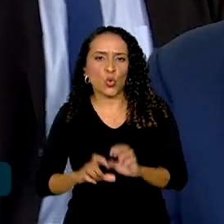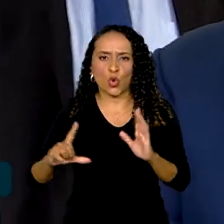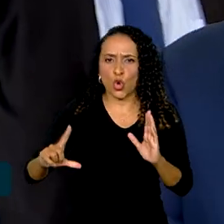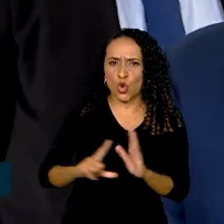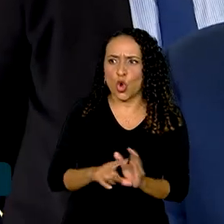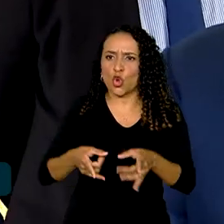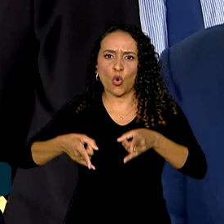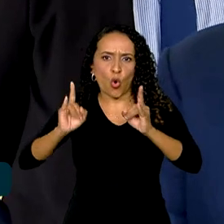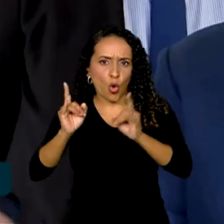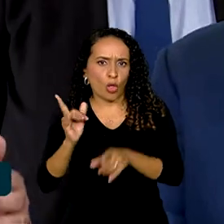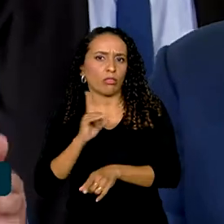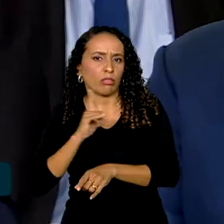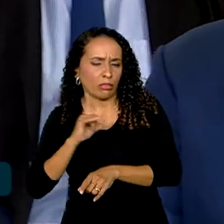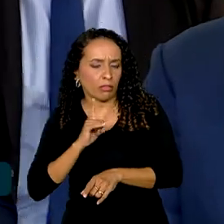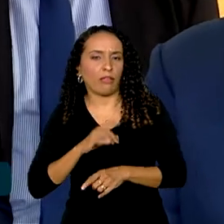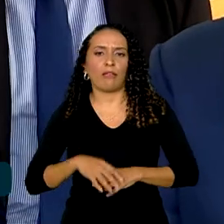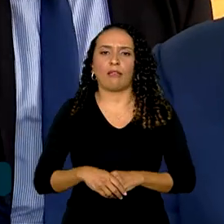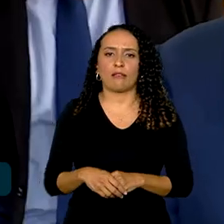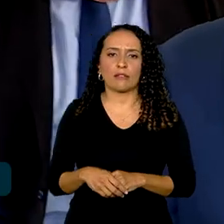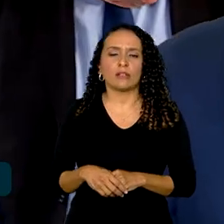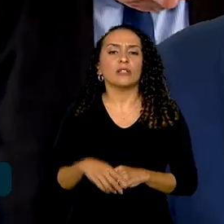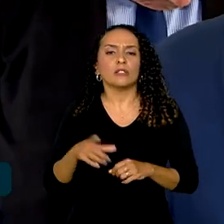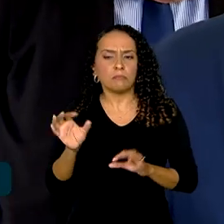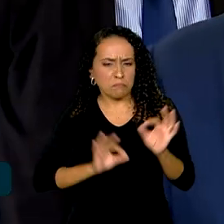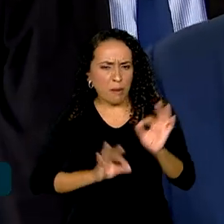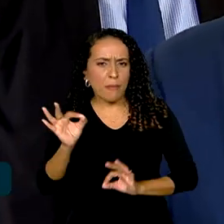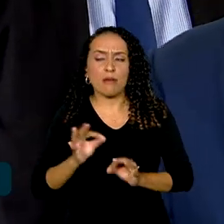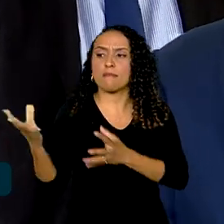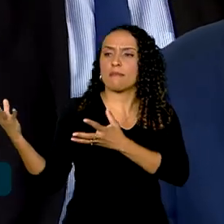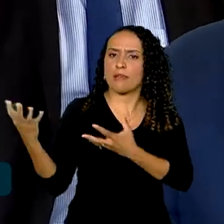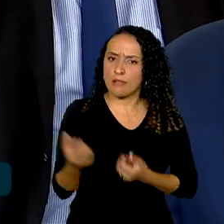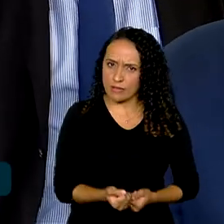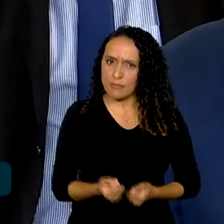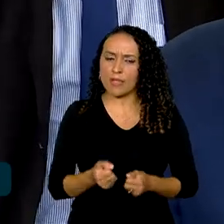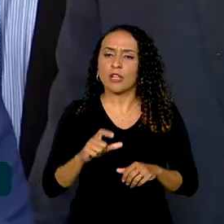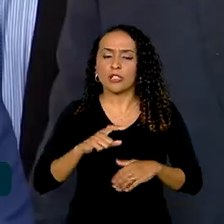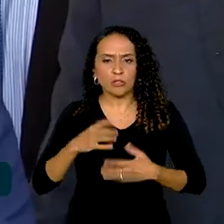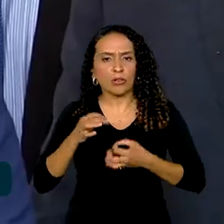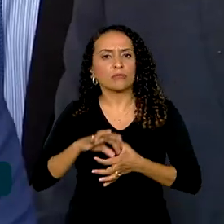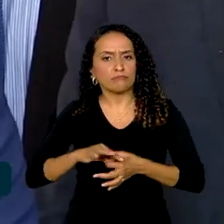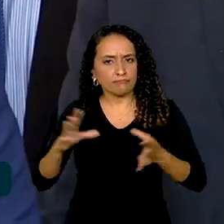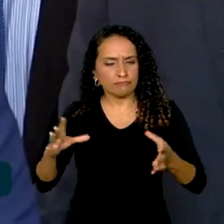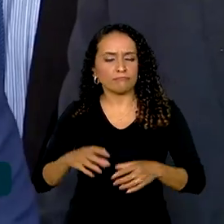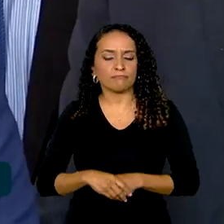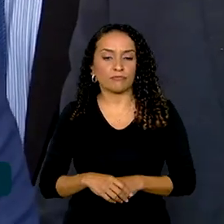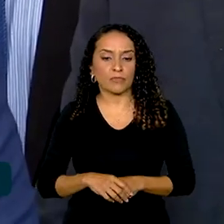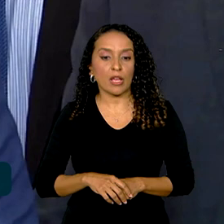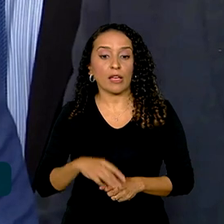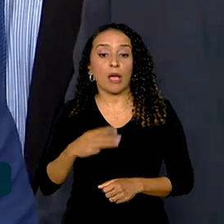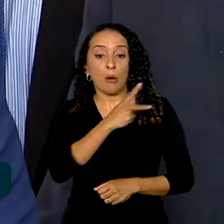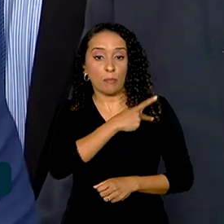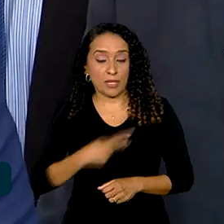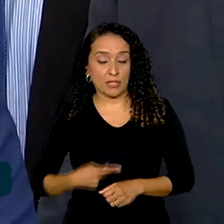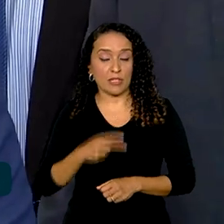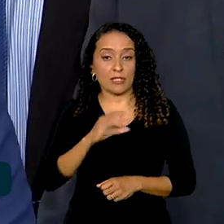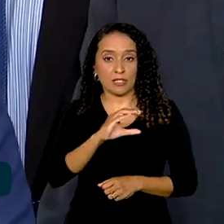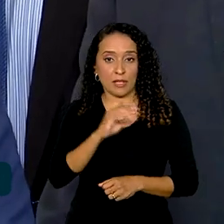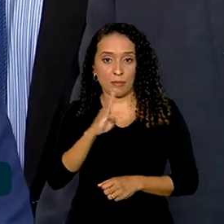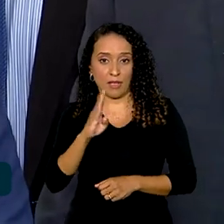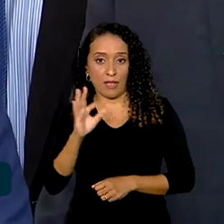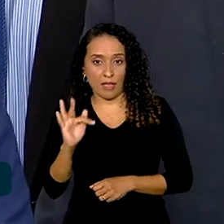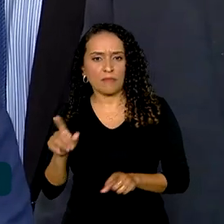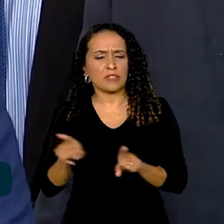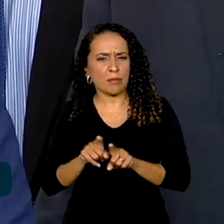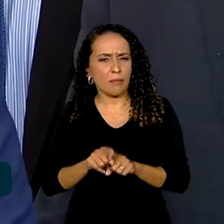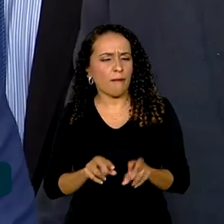hotéis, enfim, somos um país preparado para receber e nos colocamos à disposição. O presidente da CBF também está confiante